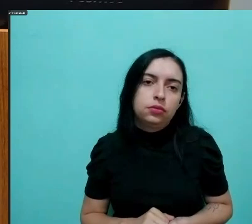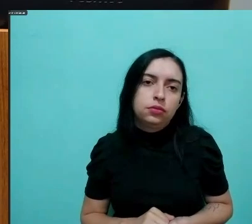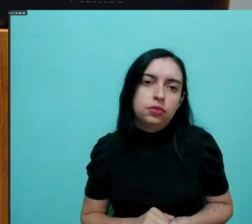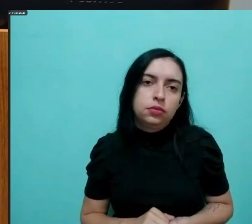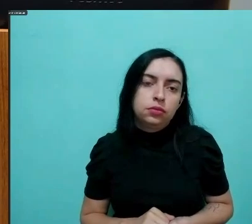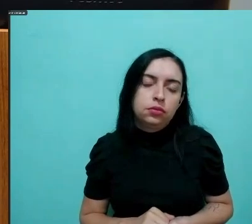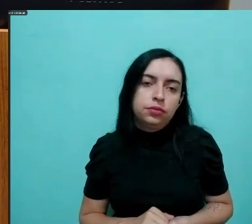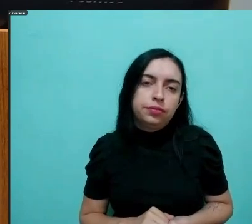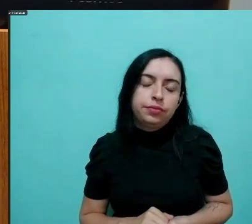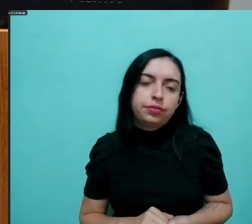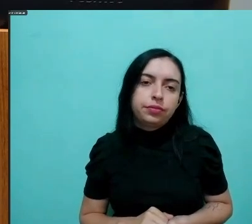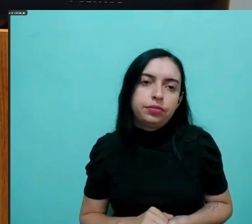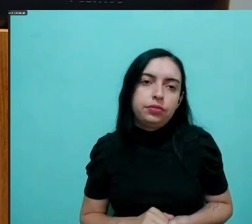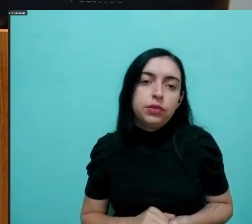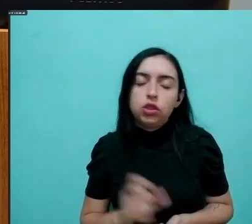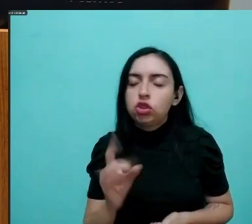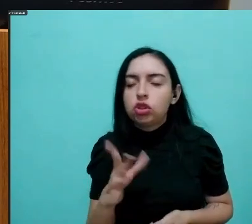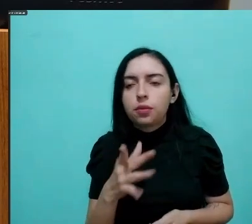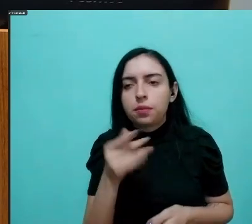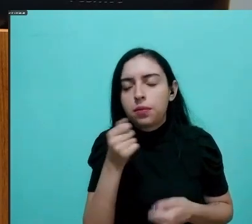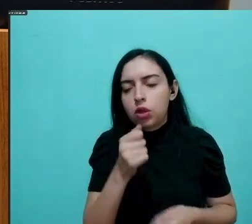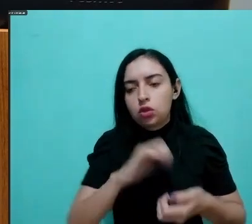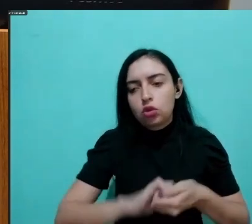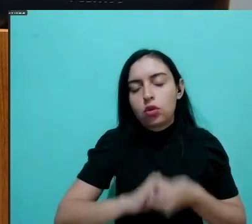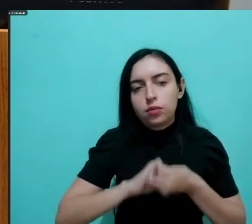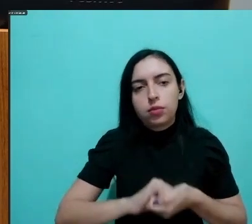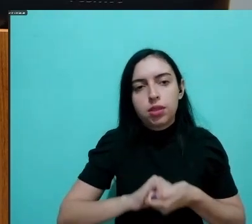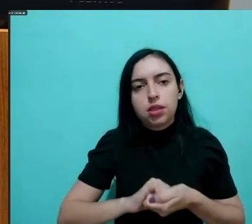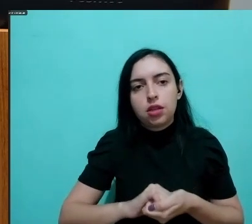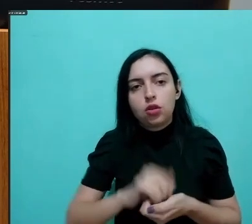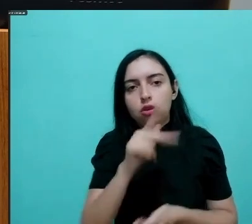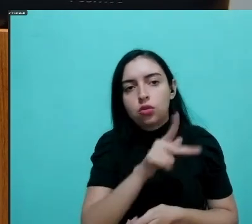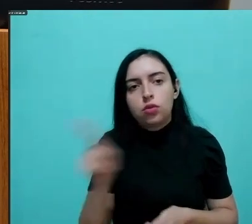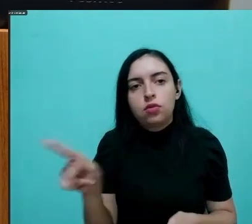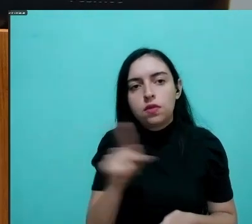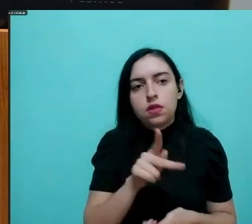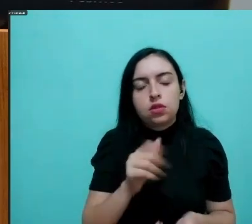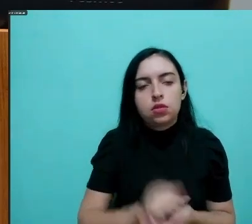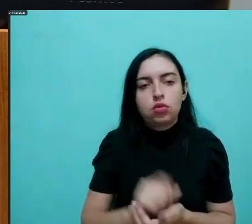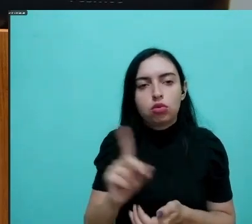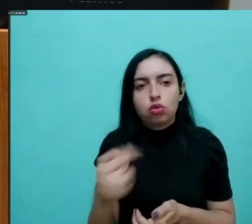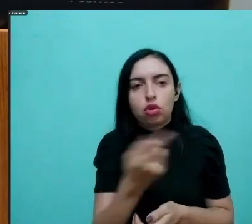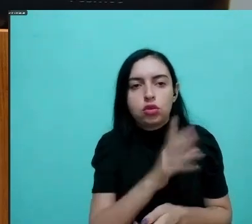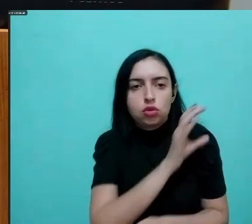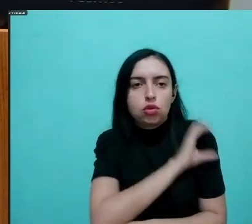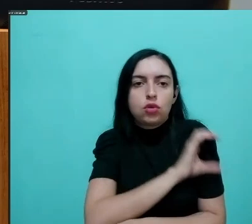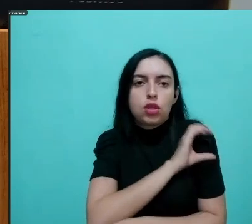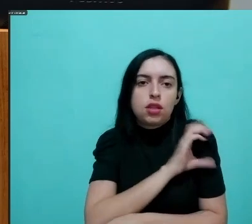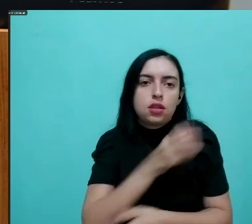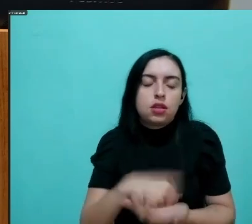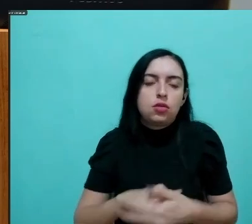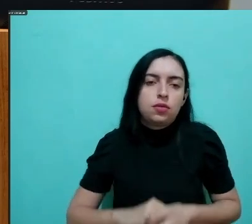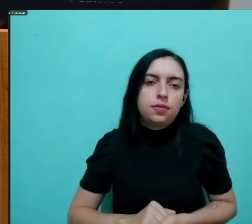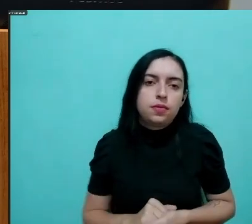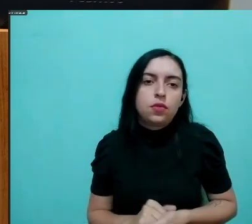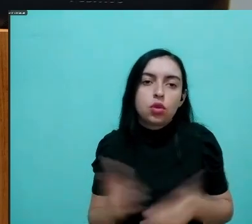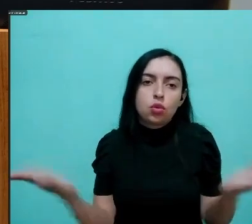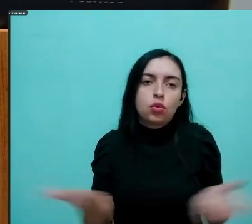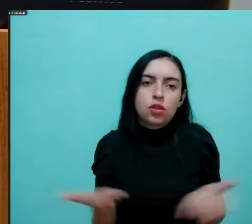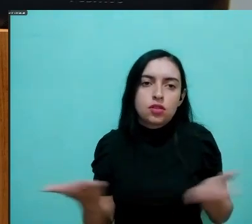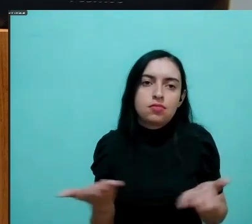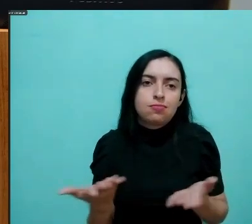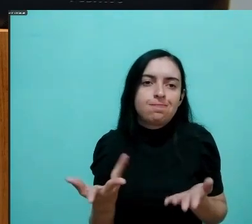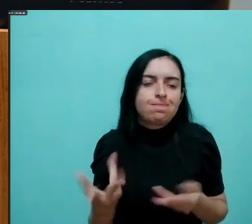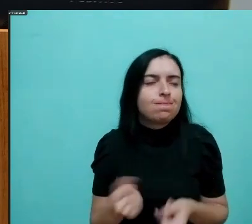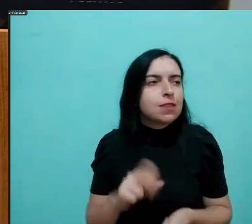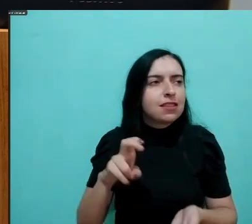Bem, eu só posso cumprimentar o nosso professor e o nosso coordenador, porque hoje foi realmente uma manhã